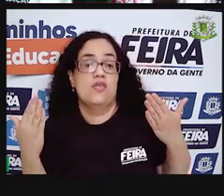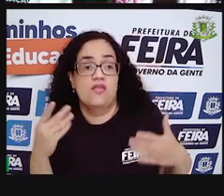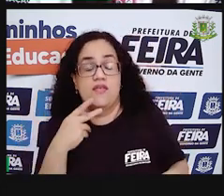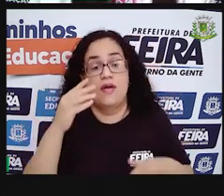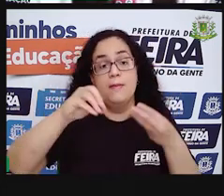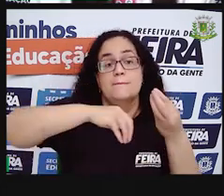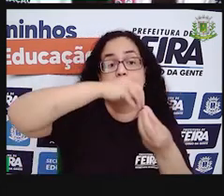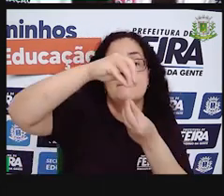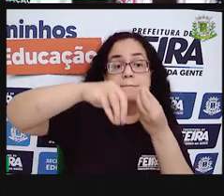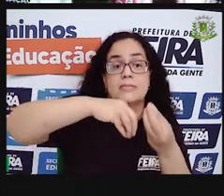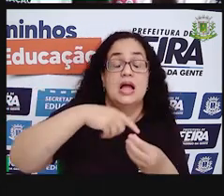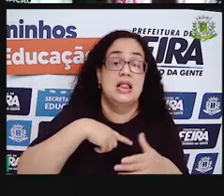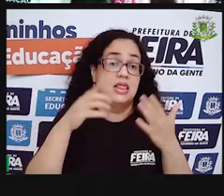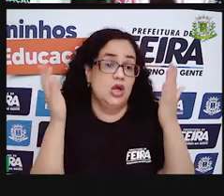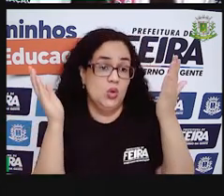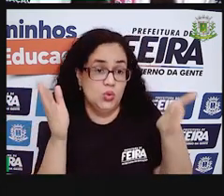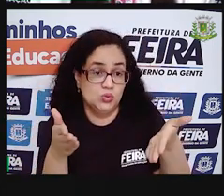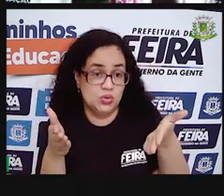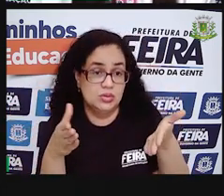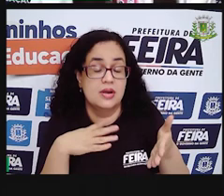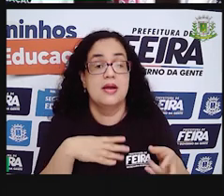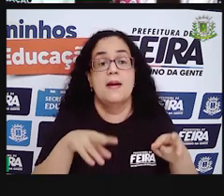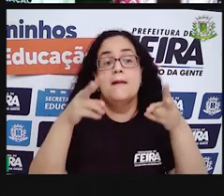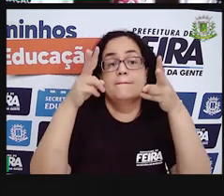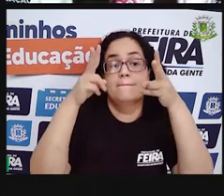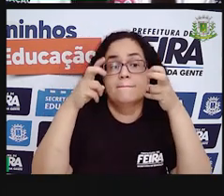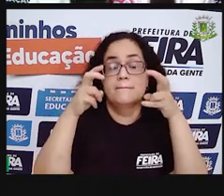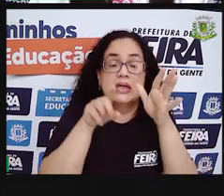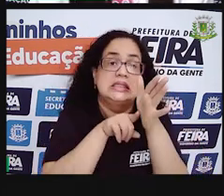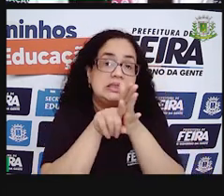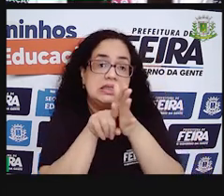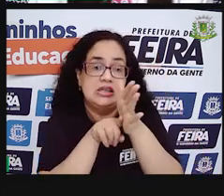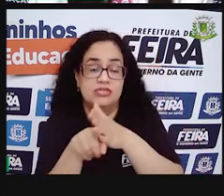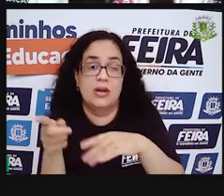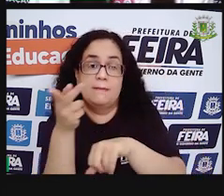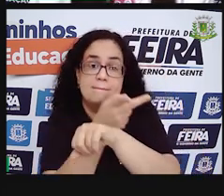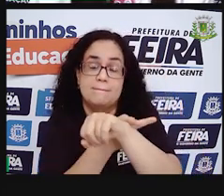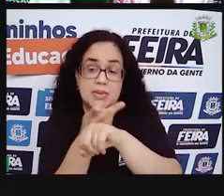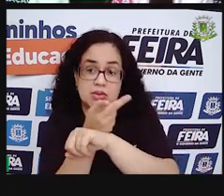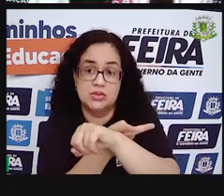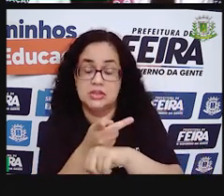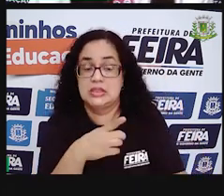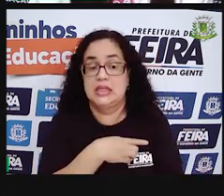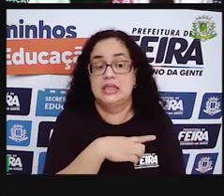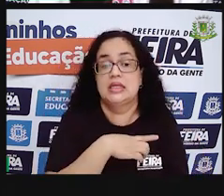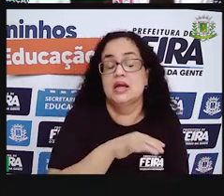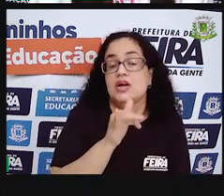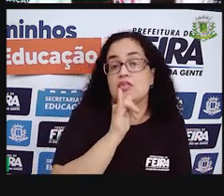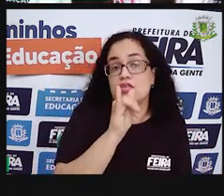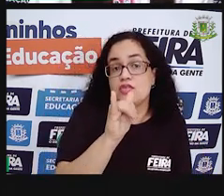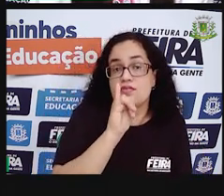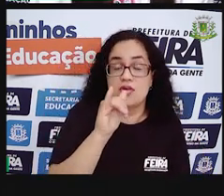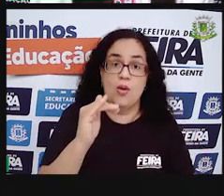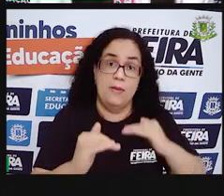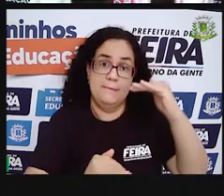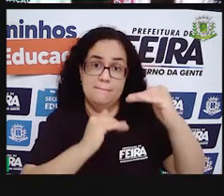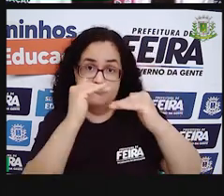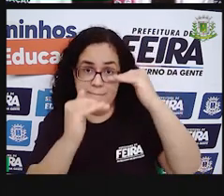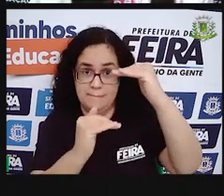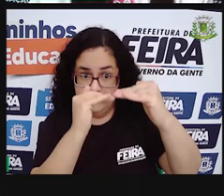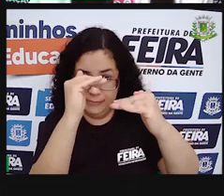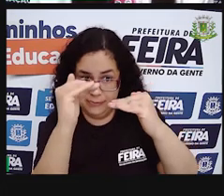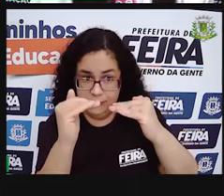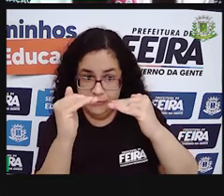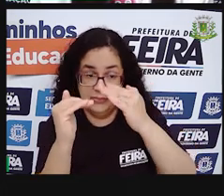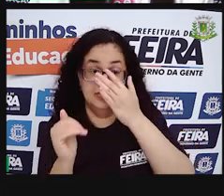em miscigenação, até hoje, quando a gente vai pesquisar ou vai procurar informações sobre esse processo onde as